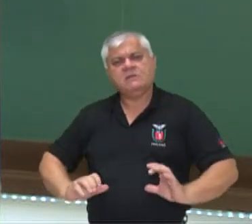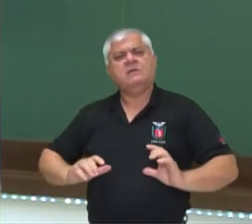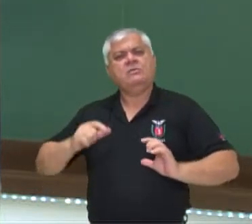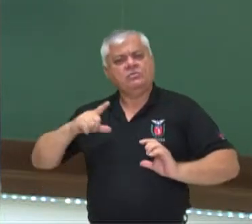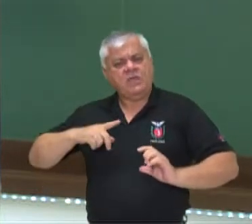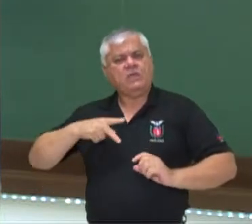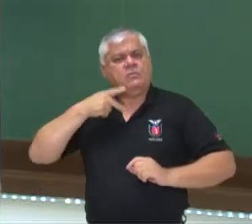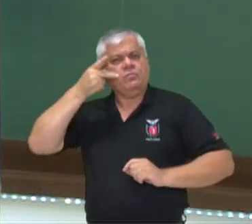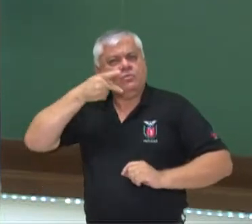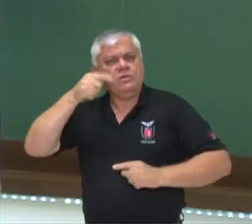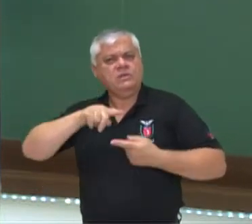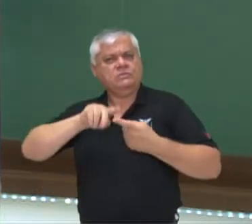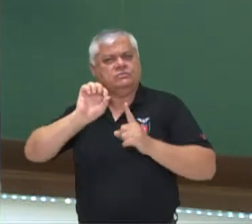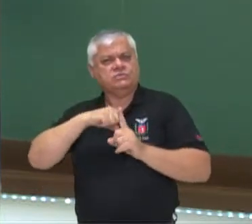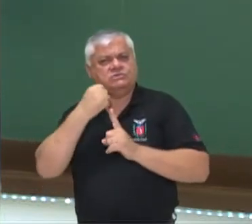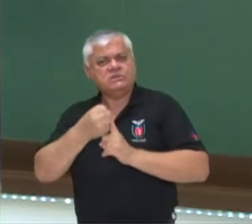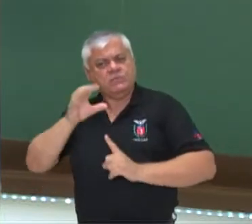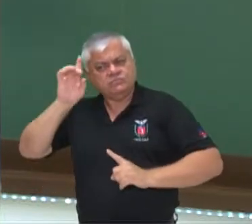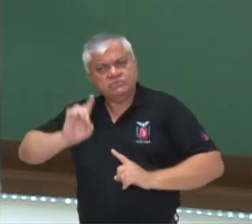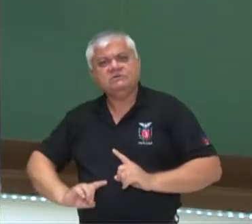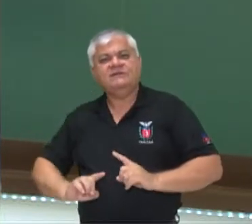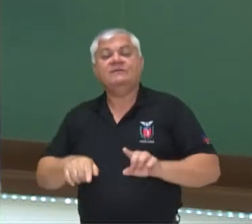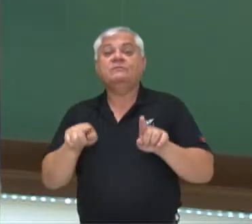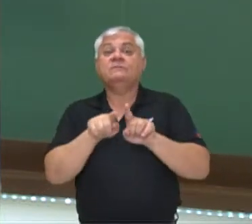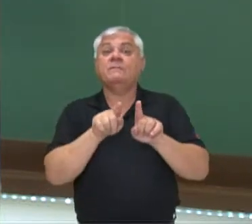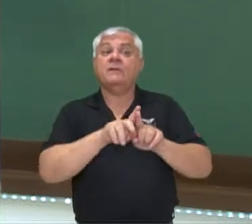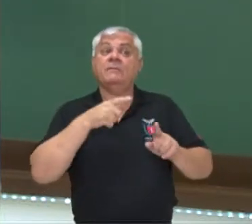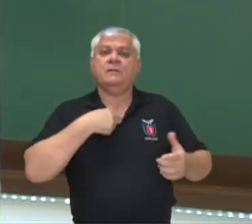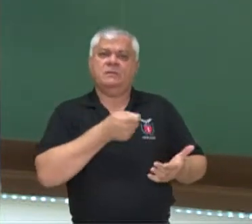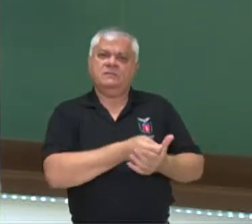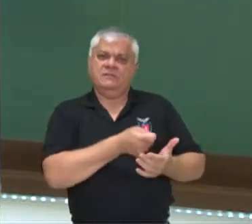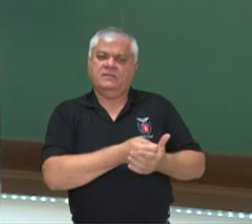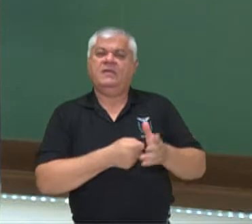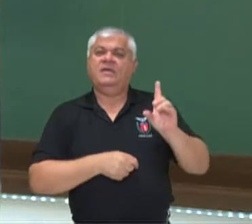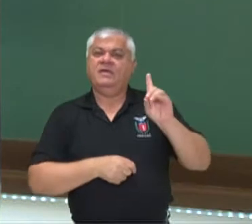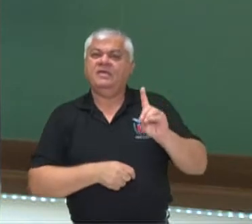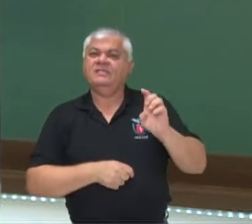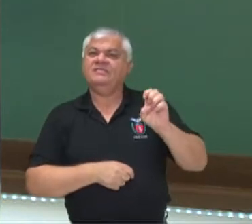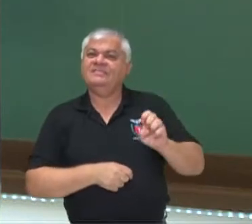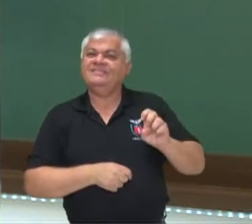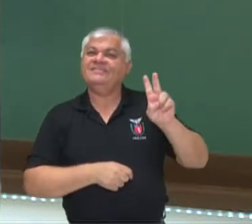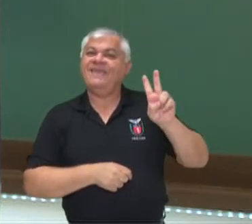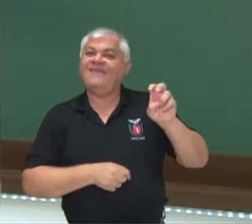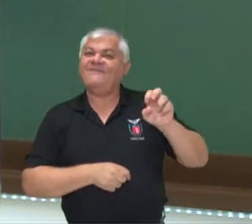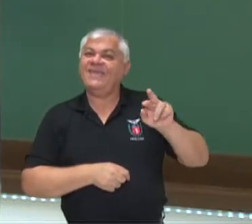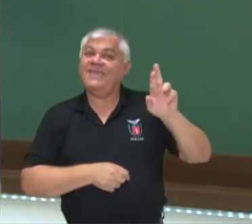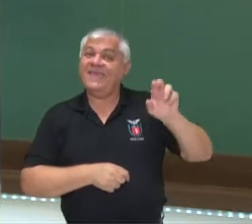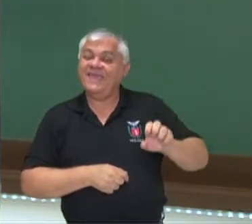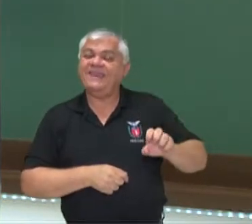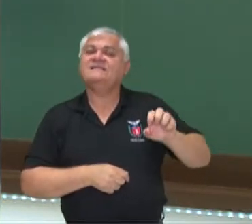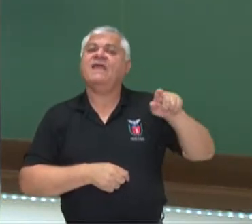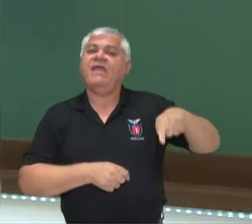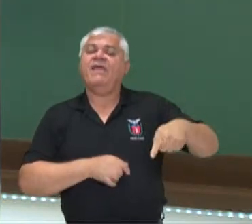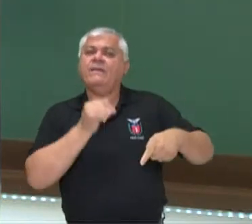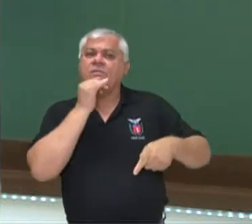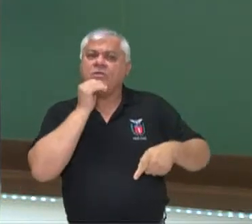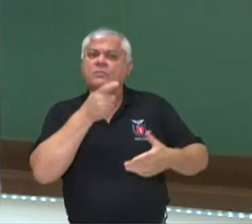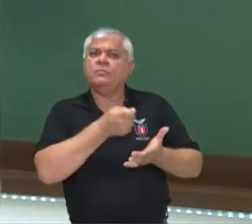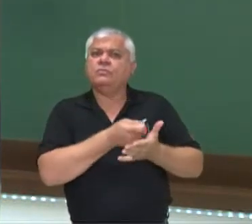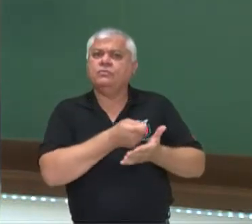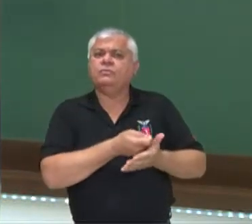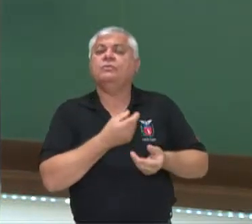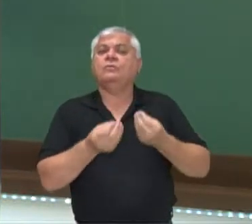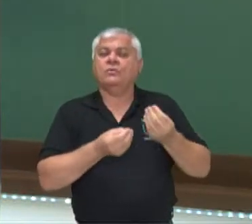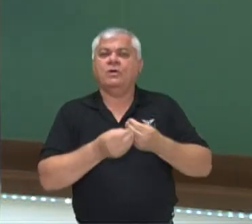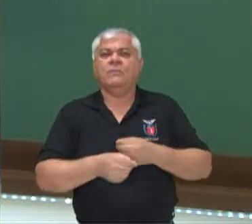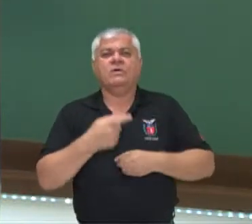políticos, sociais, né? E também os nossos deveres, né? Muito importante conhecer também os nossos deveres. Trago